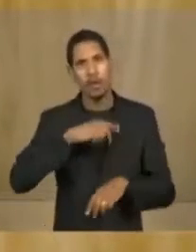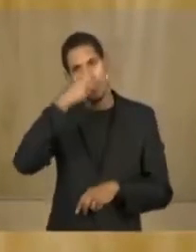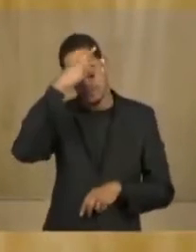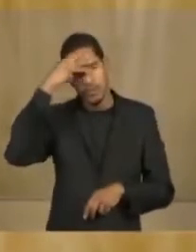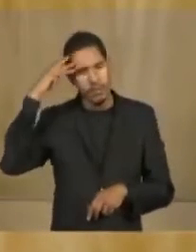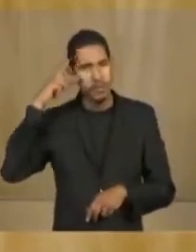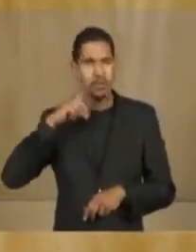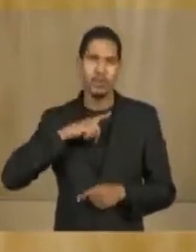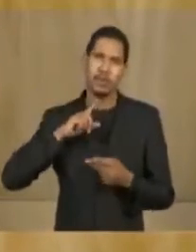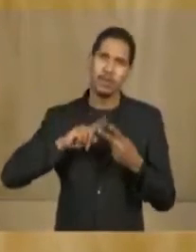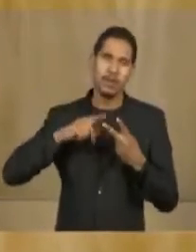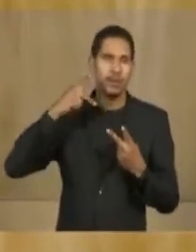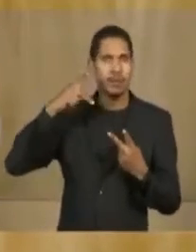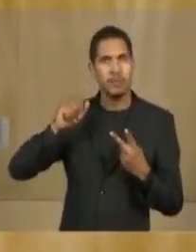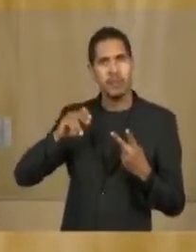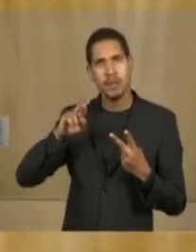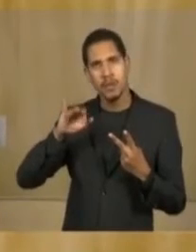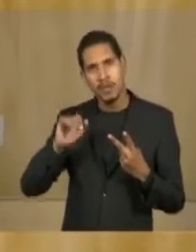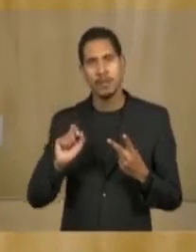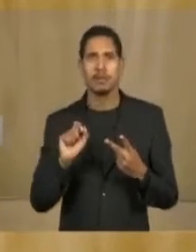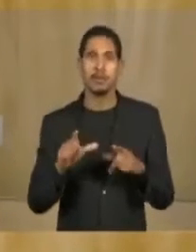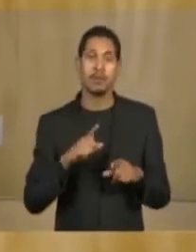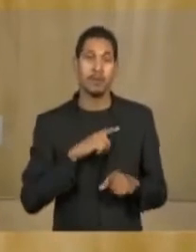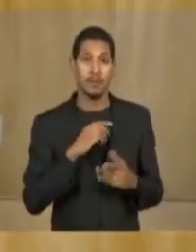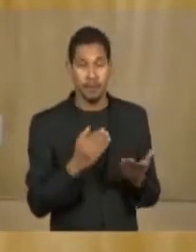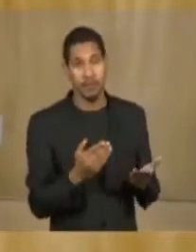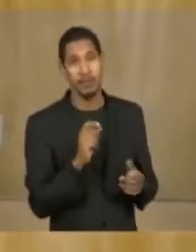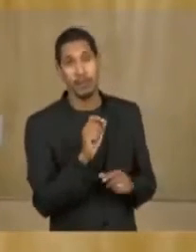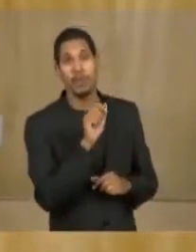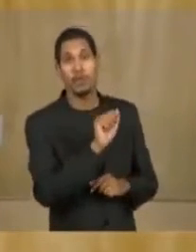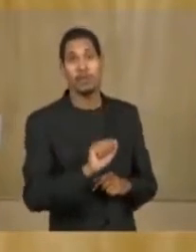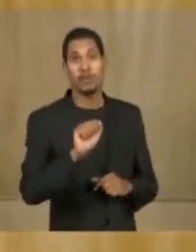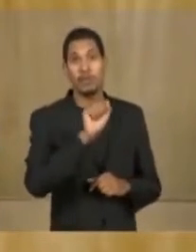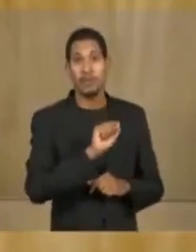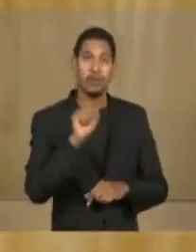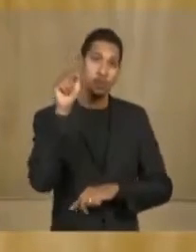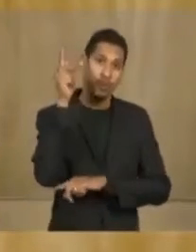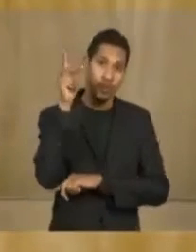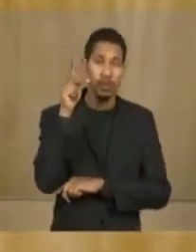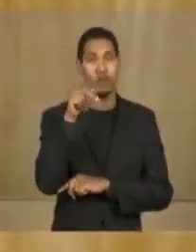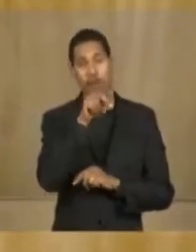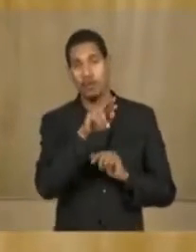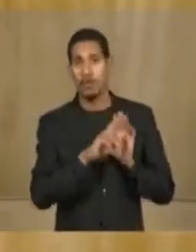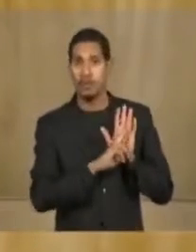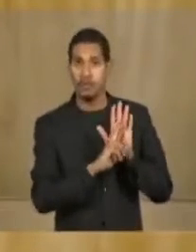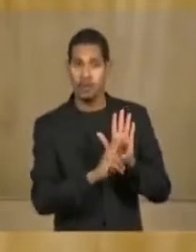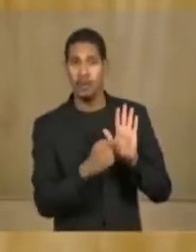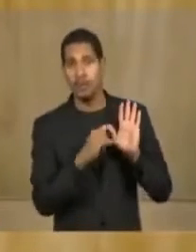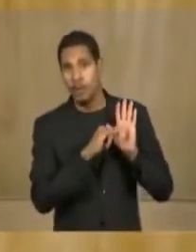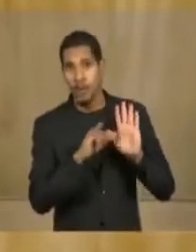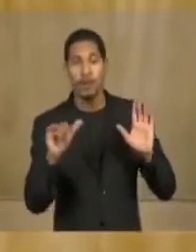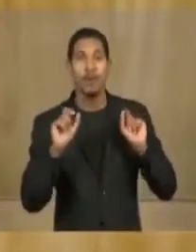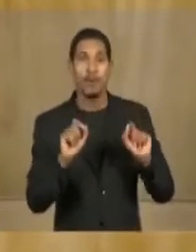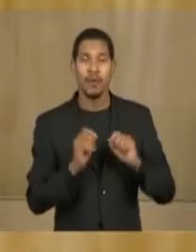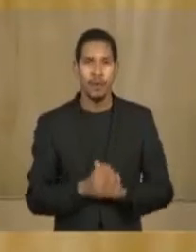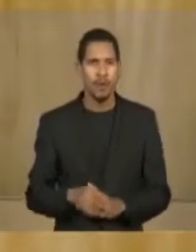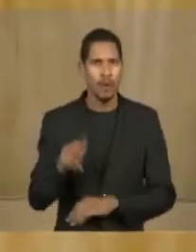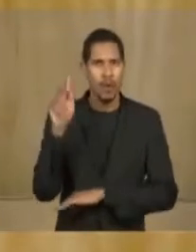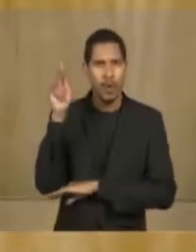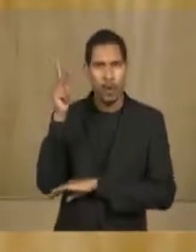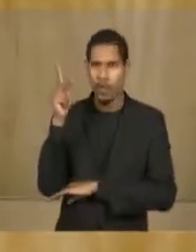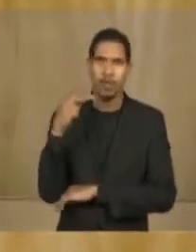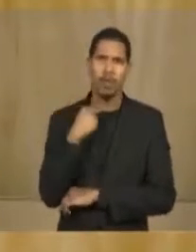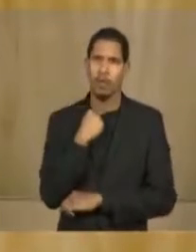de Direitos Humanos, uma manifestação do presidente da Associação de Hotéis, dizendo que os hotéis não